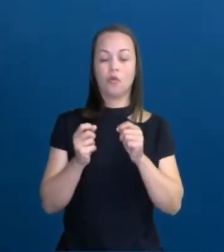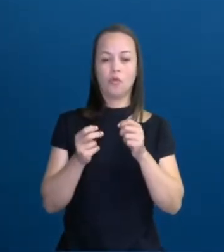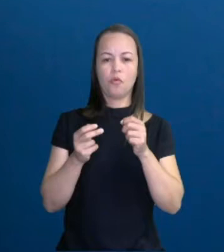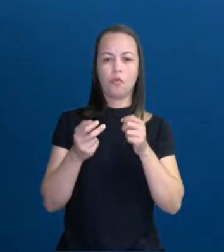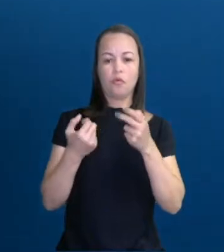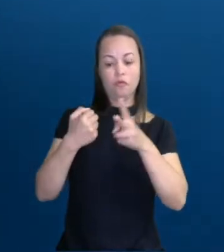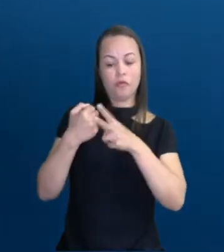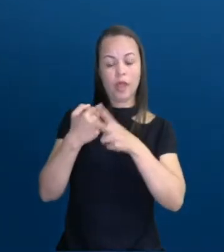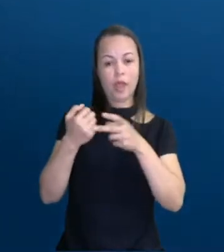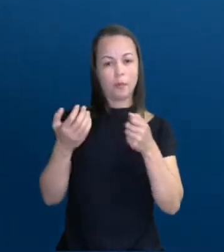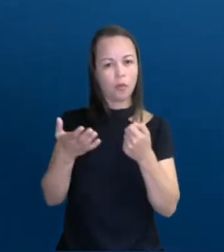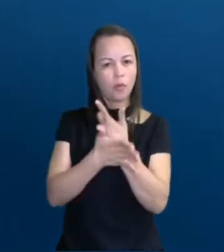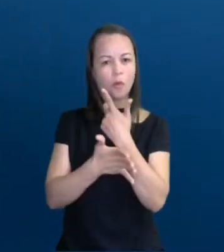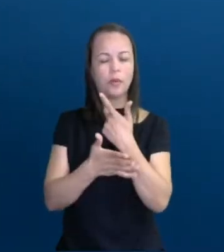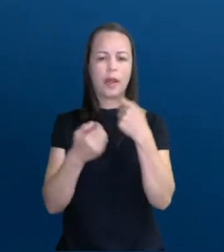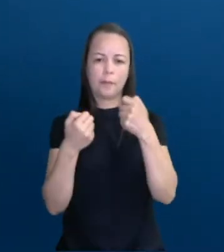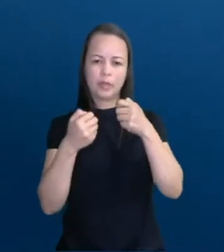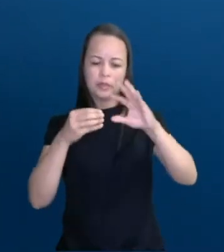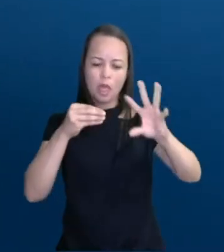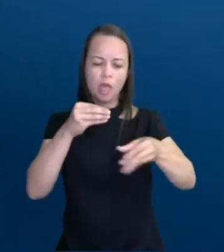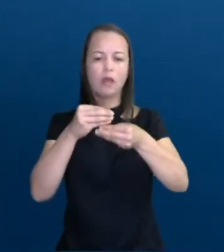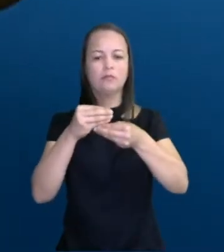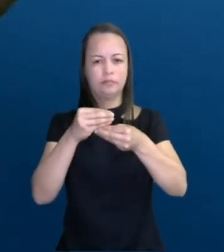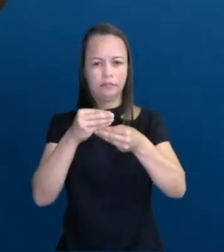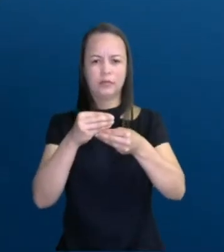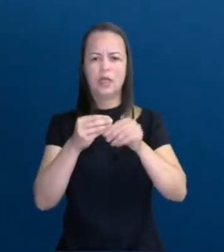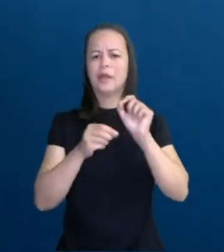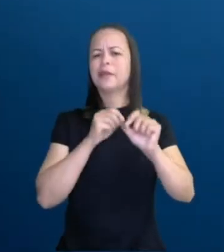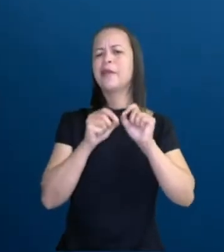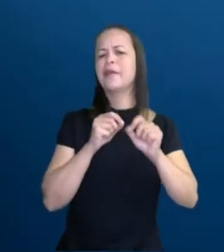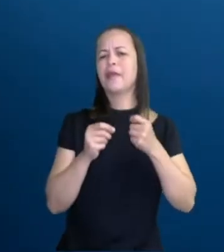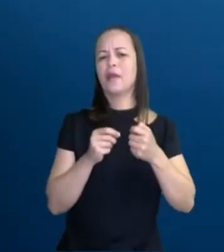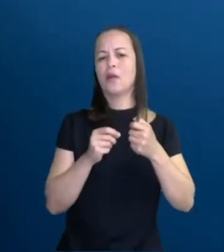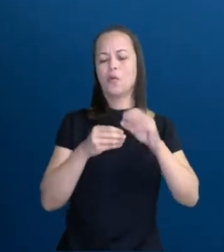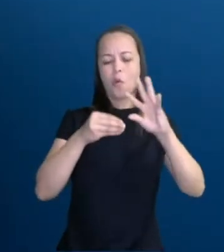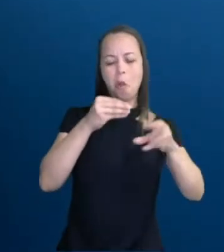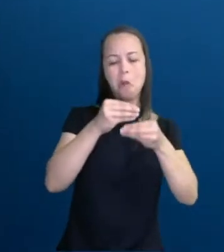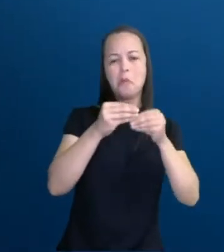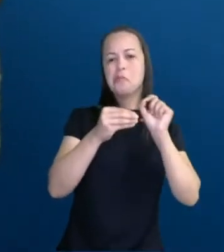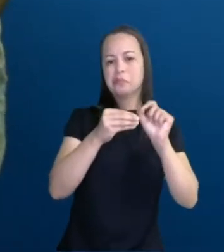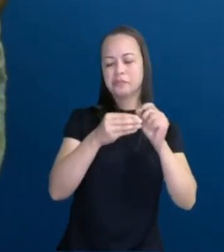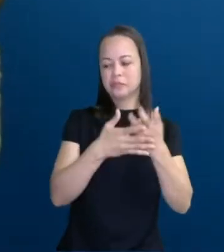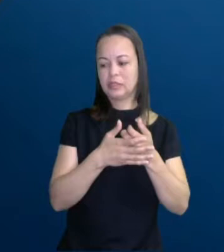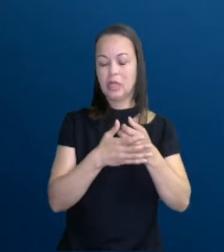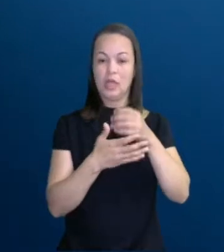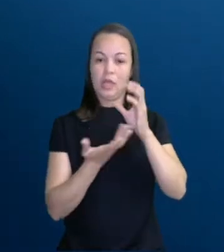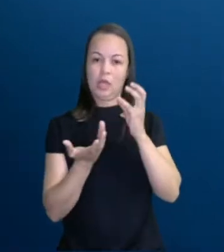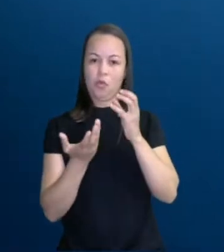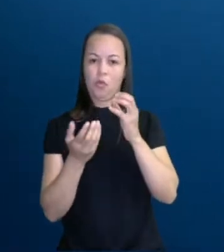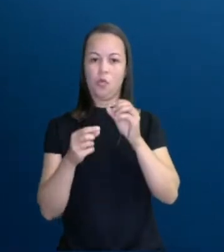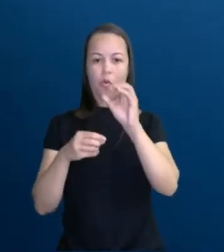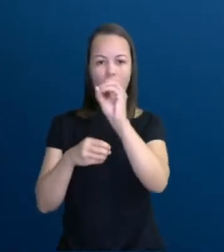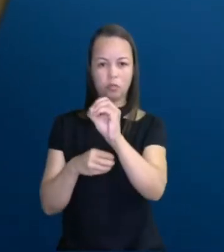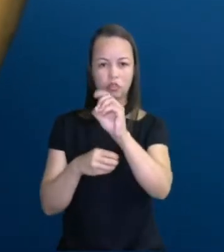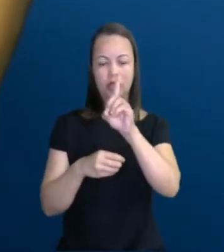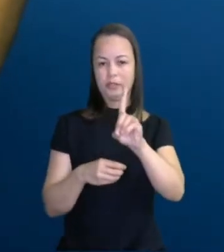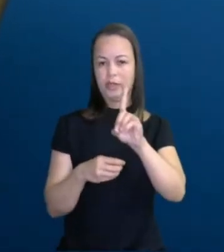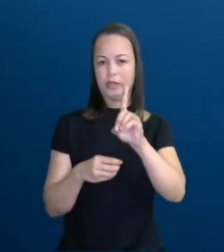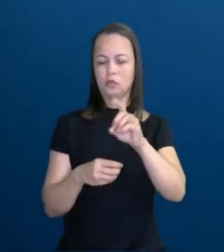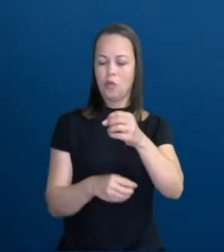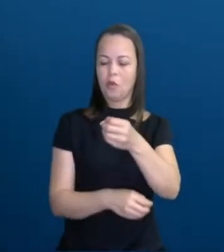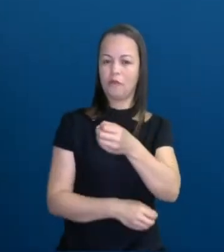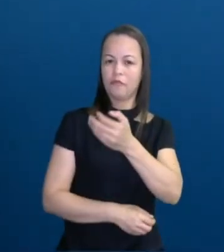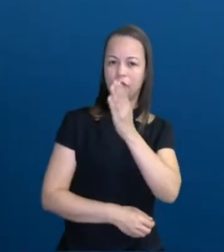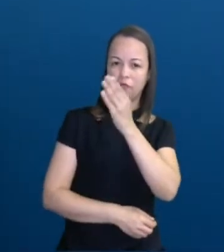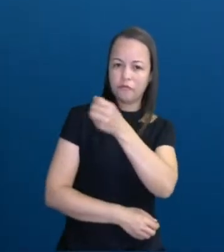comprar, ele precisa de um complemento. E quem é esse complemento? É justamente o objeto direto. Novas